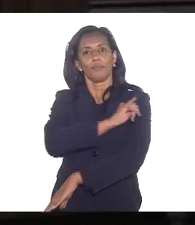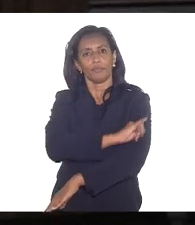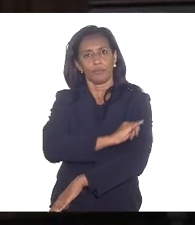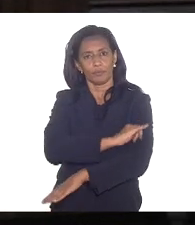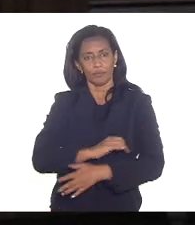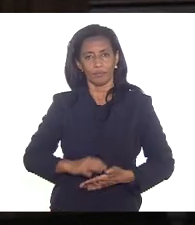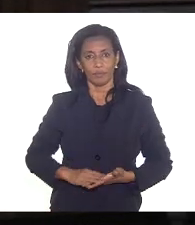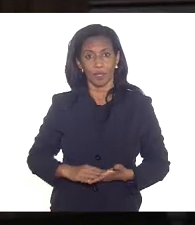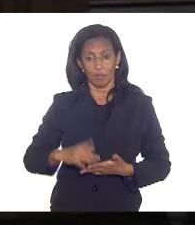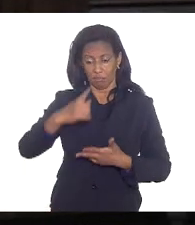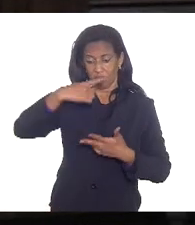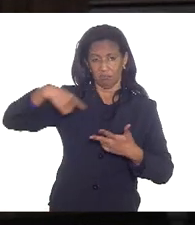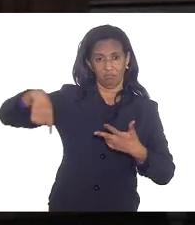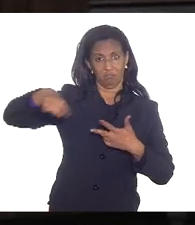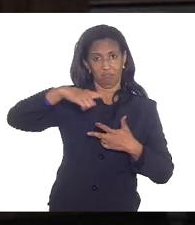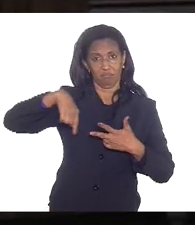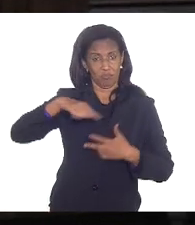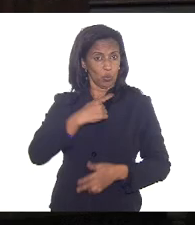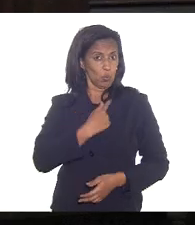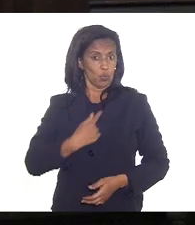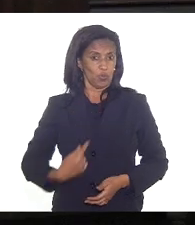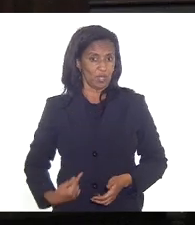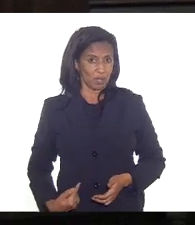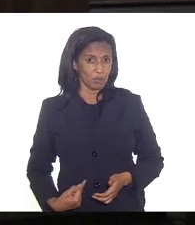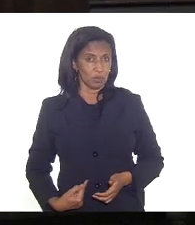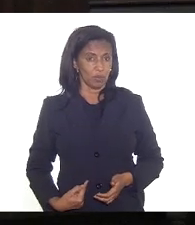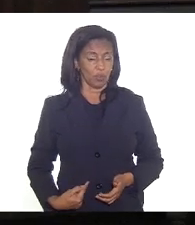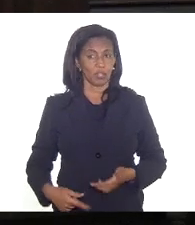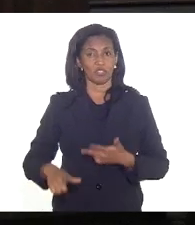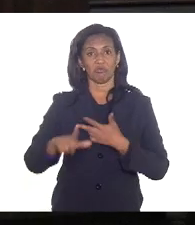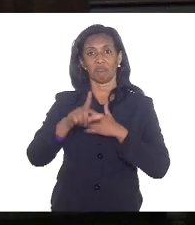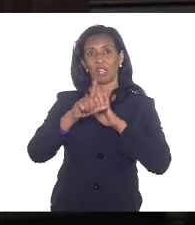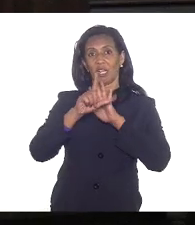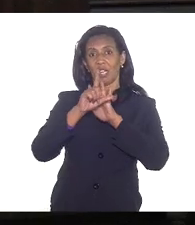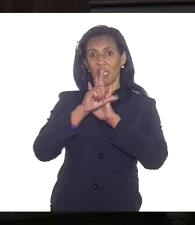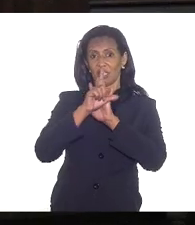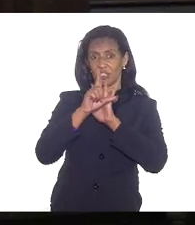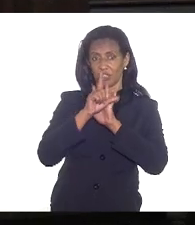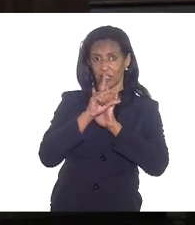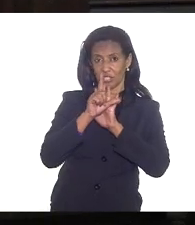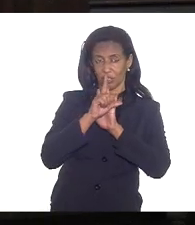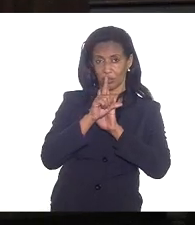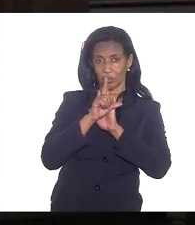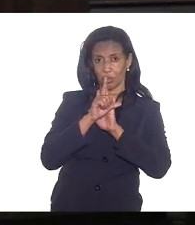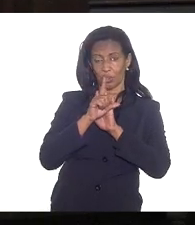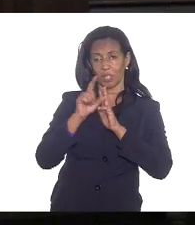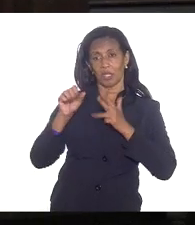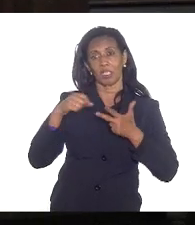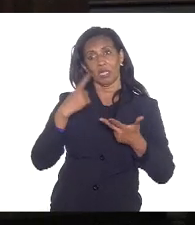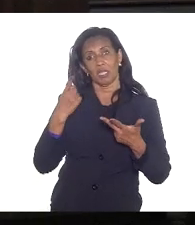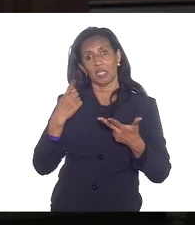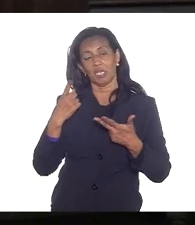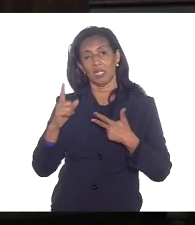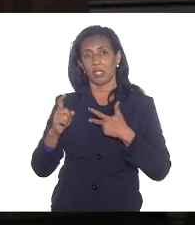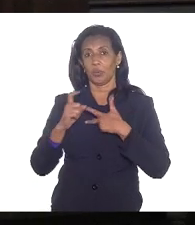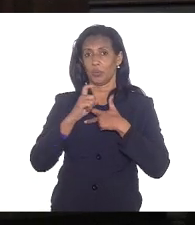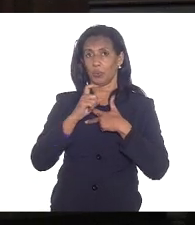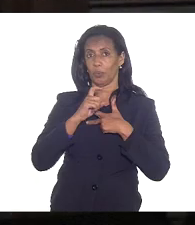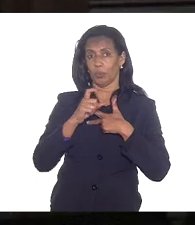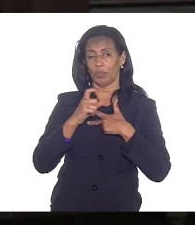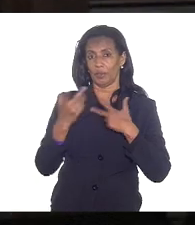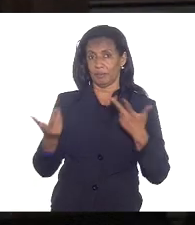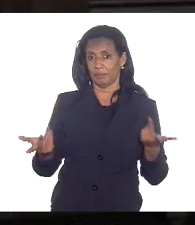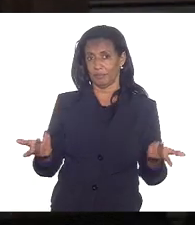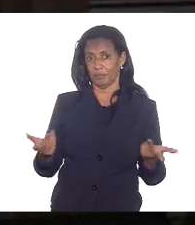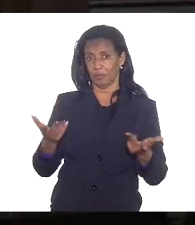serão eles governadores legisladores e poder judiciário concorrentemente